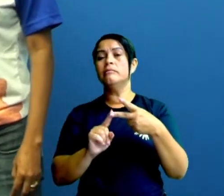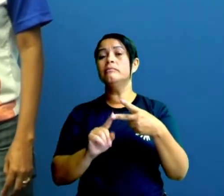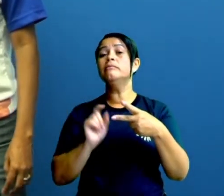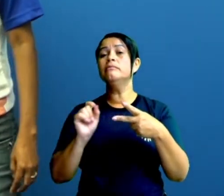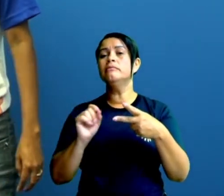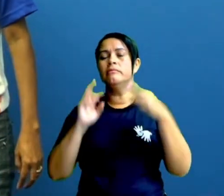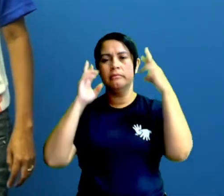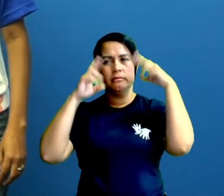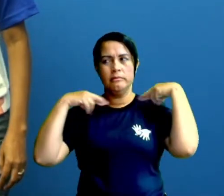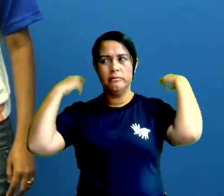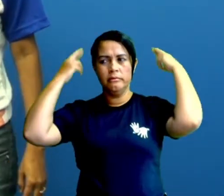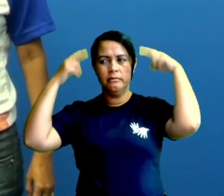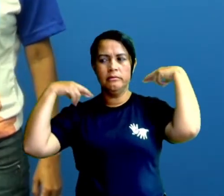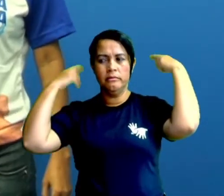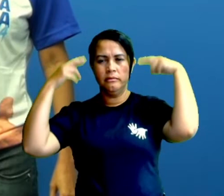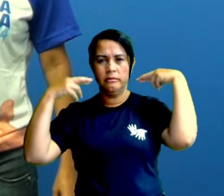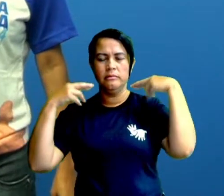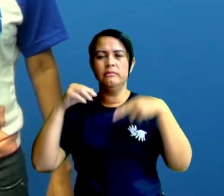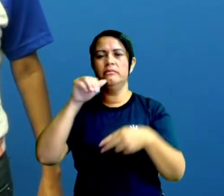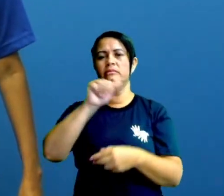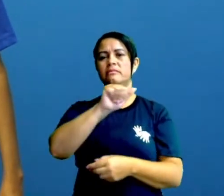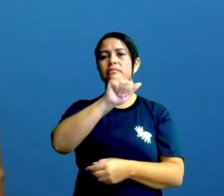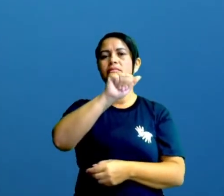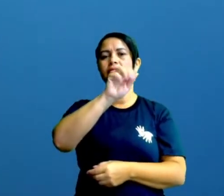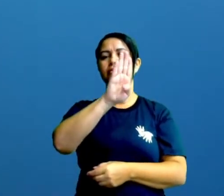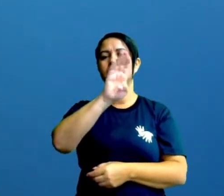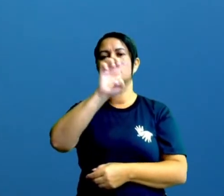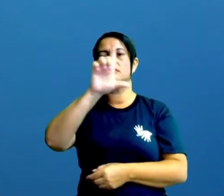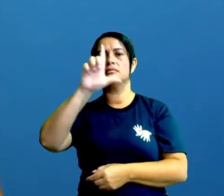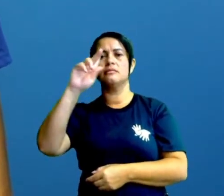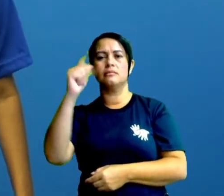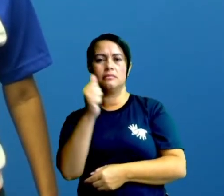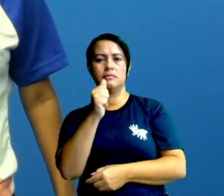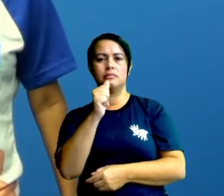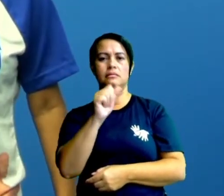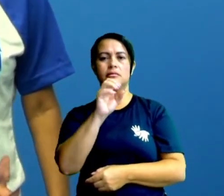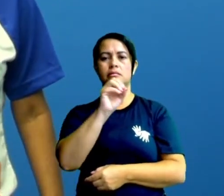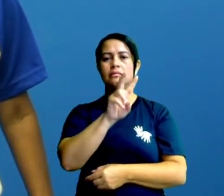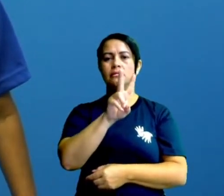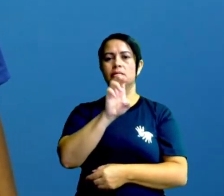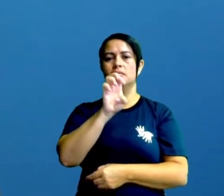de uma ou vermelha abelha